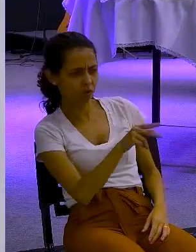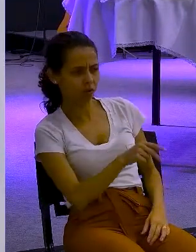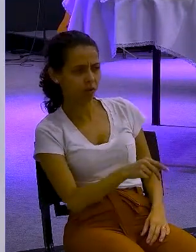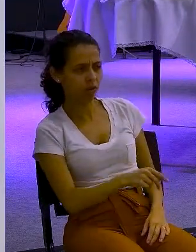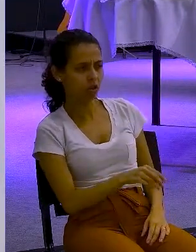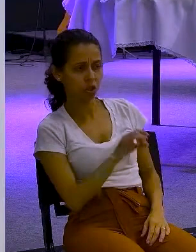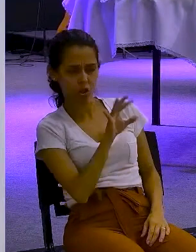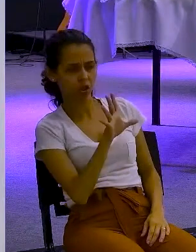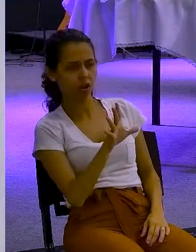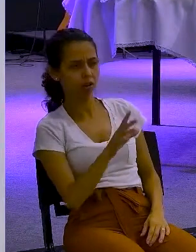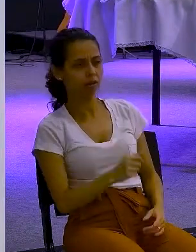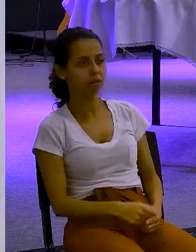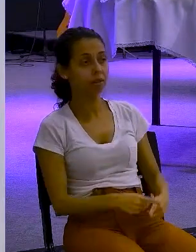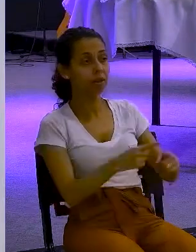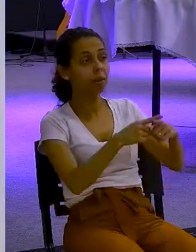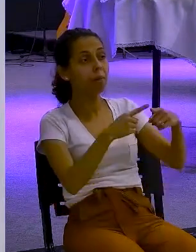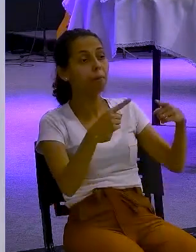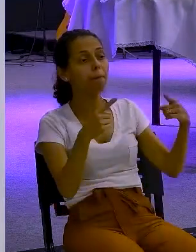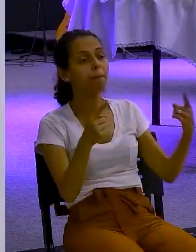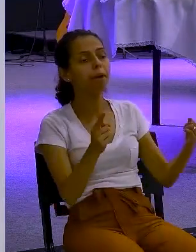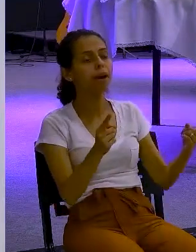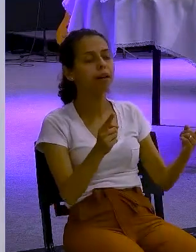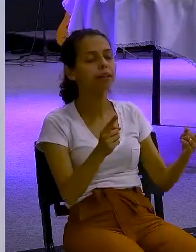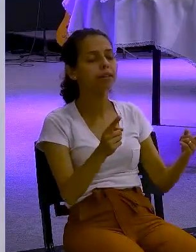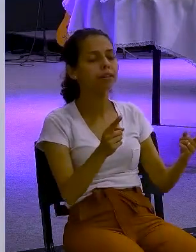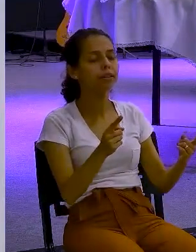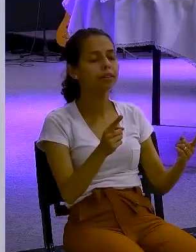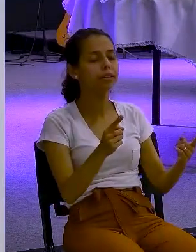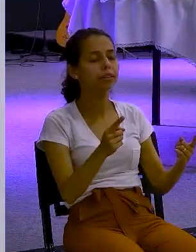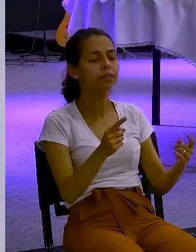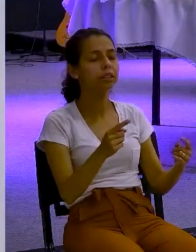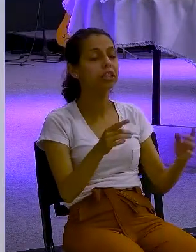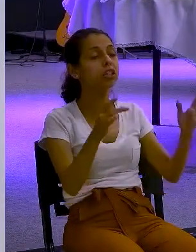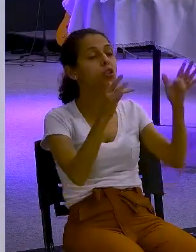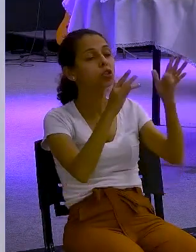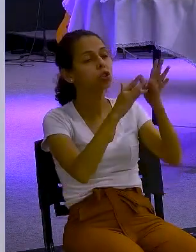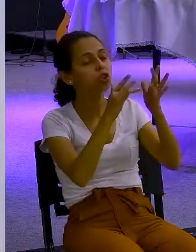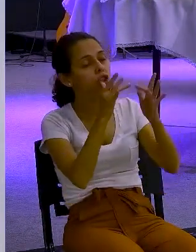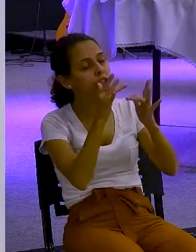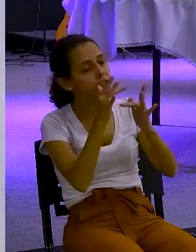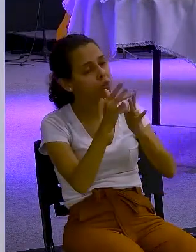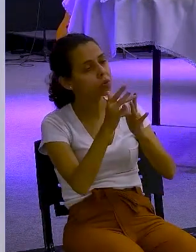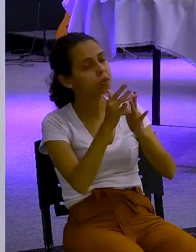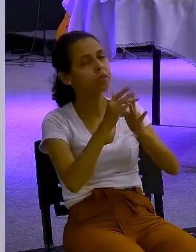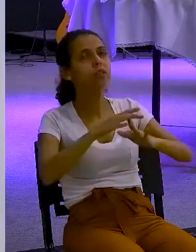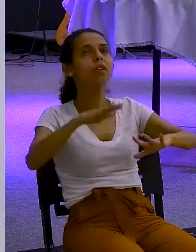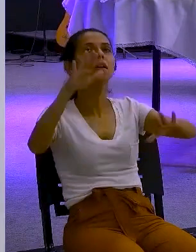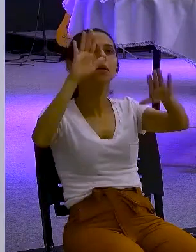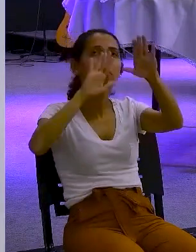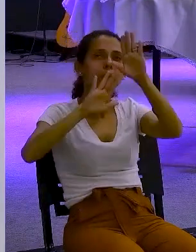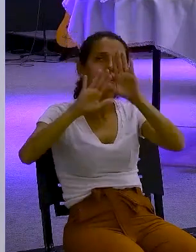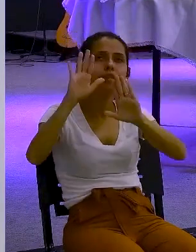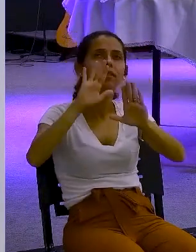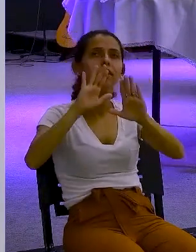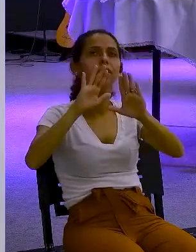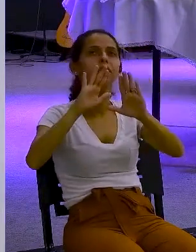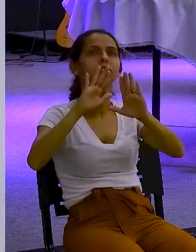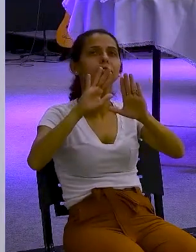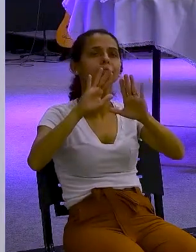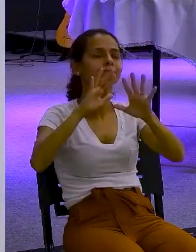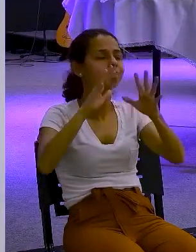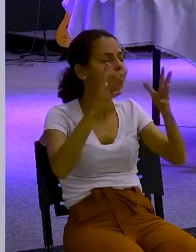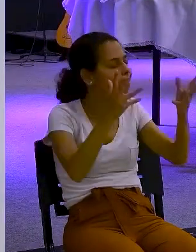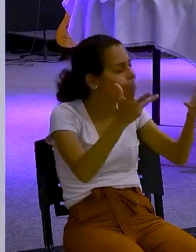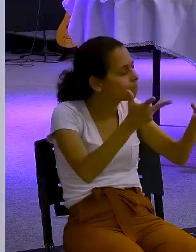Mas este mesmo Senhor que confronta pecado, também é o Senhor Jesus presente, fazendo um convite a mim e a